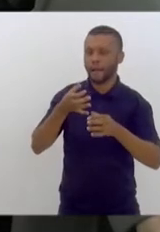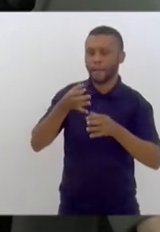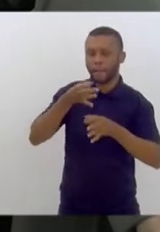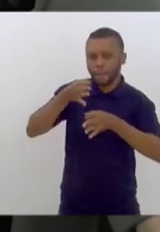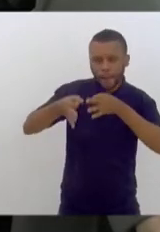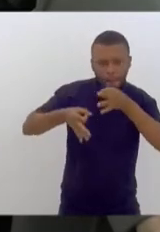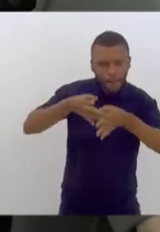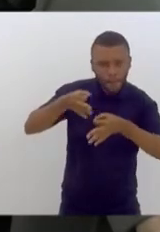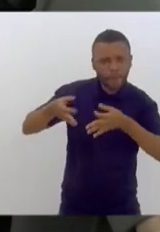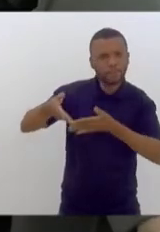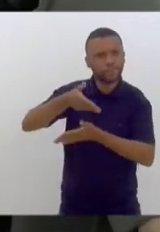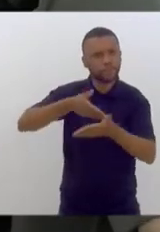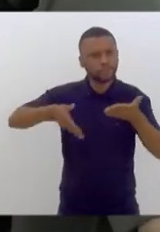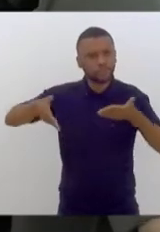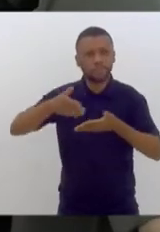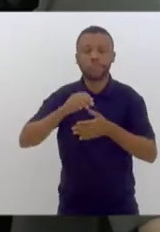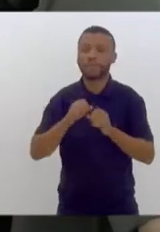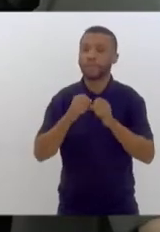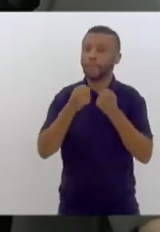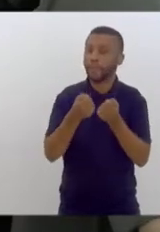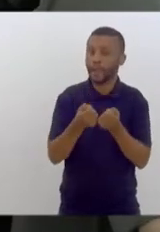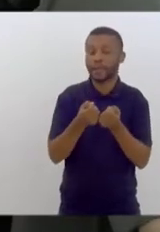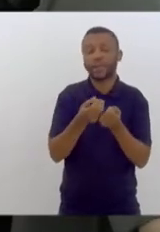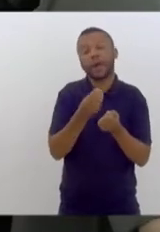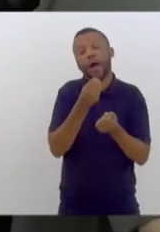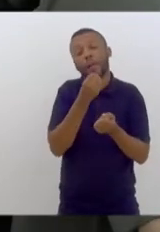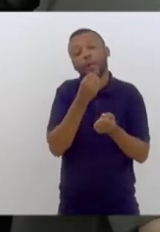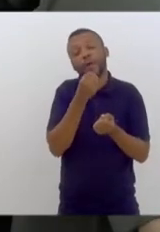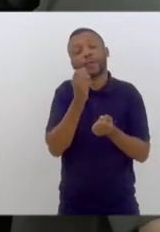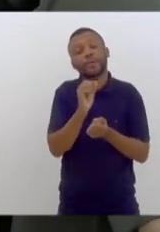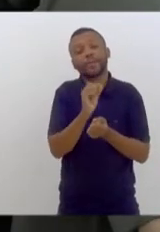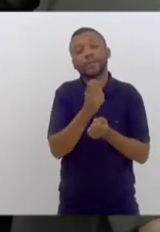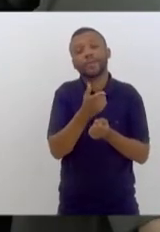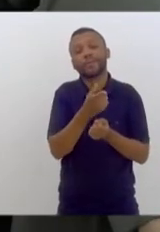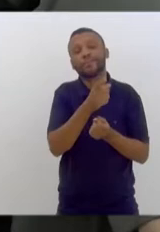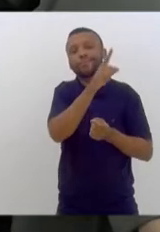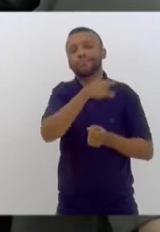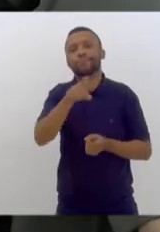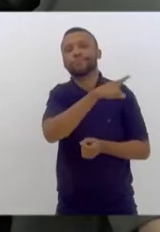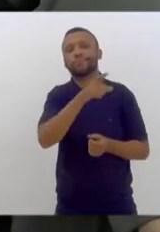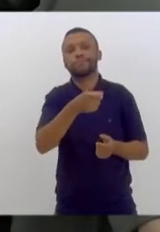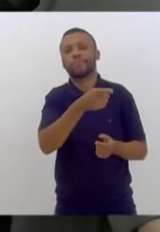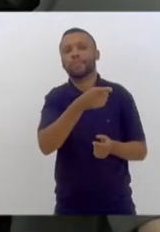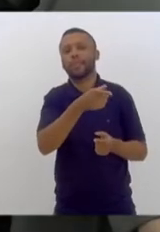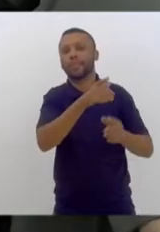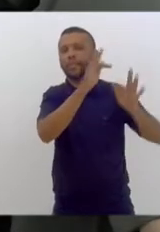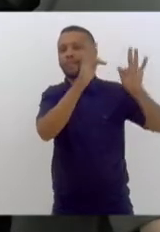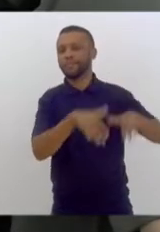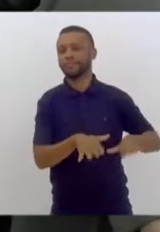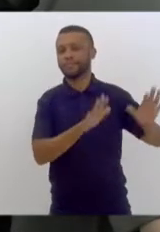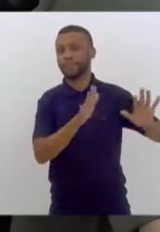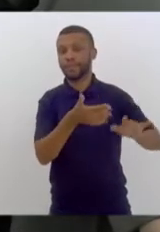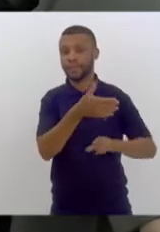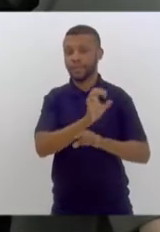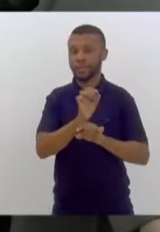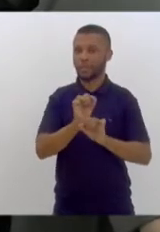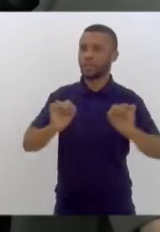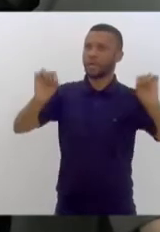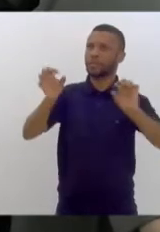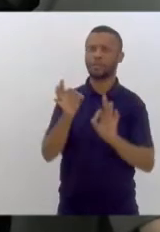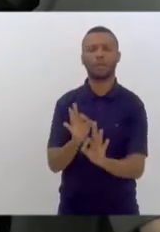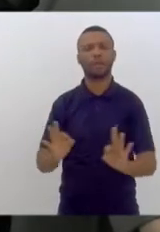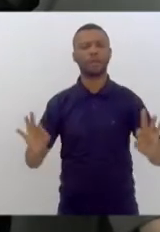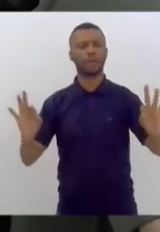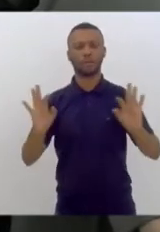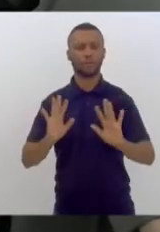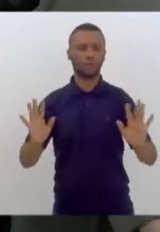a possibilidade da gente extinguir, porque esse é um fator que quase não é usado em nenhum estado. Então, a gente acredita que esse é um fator